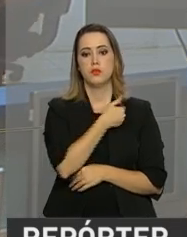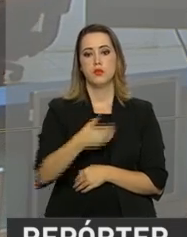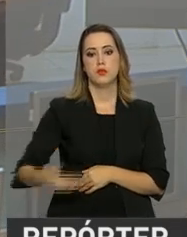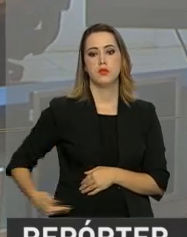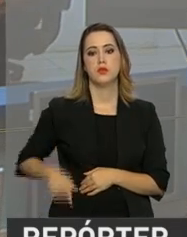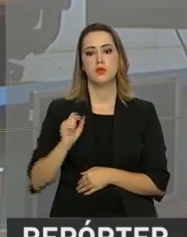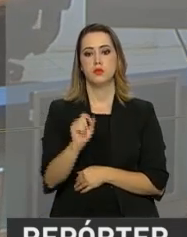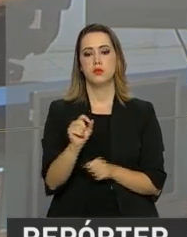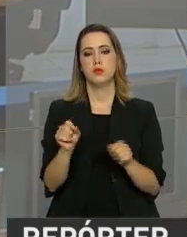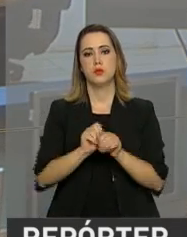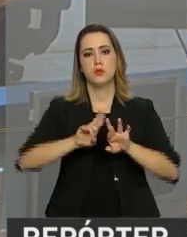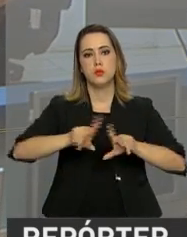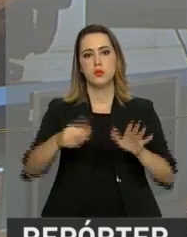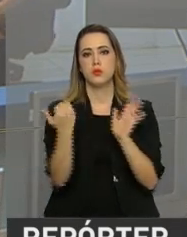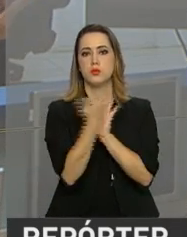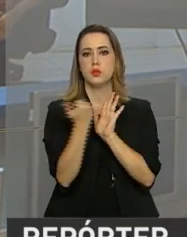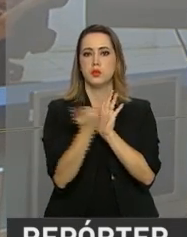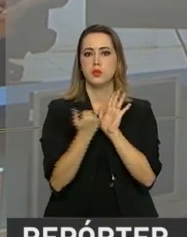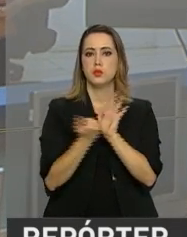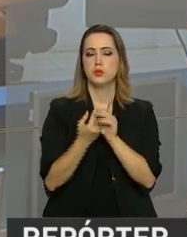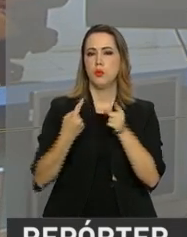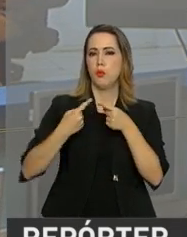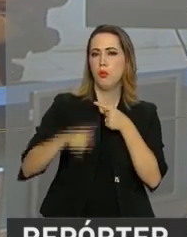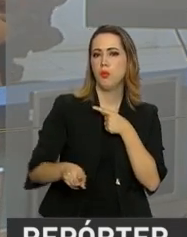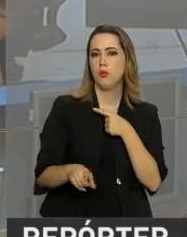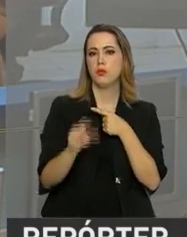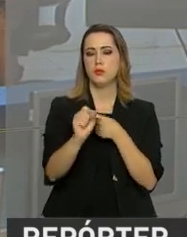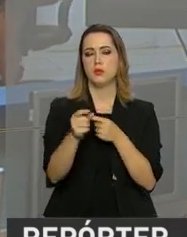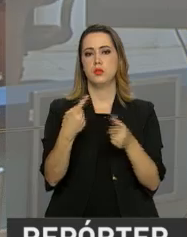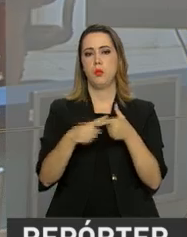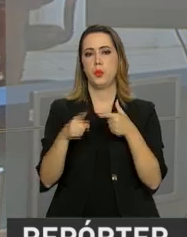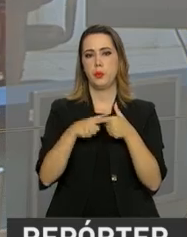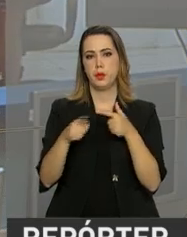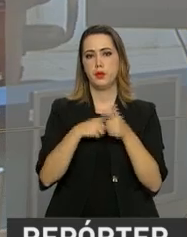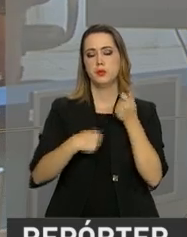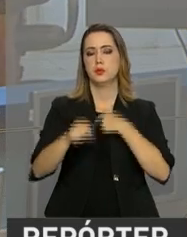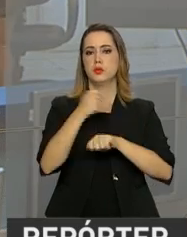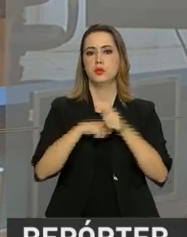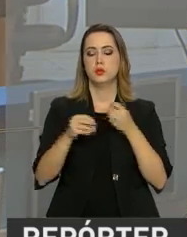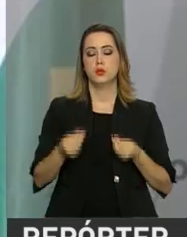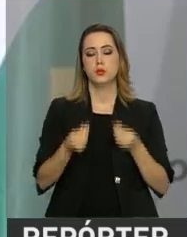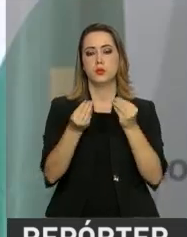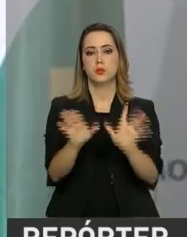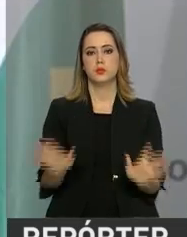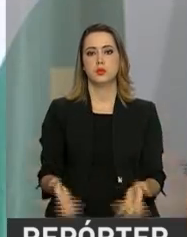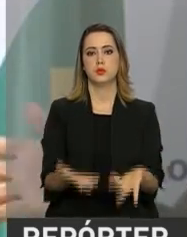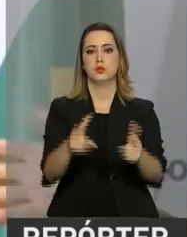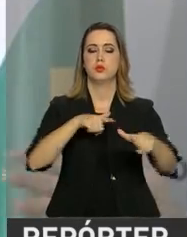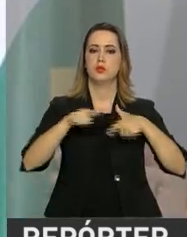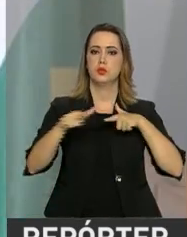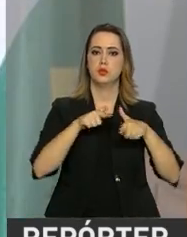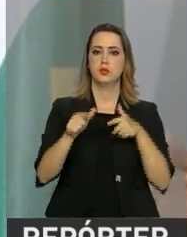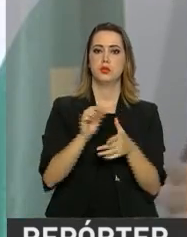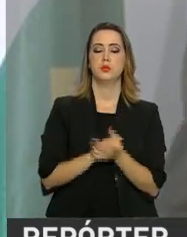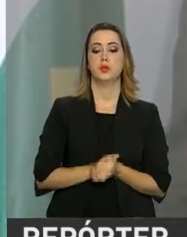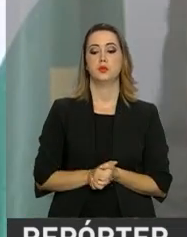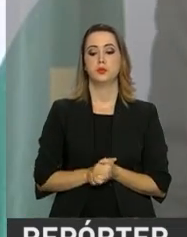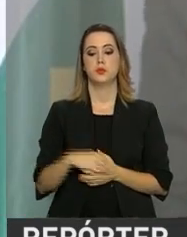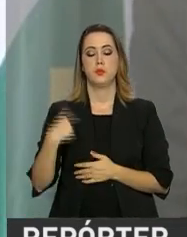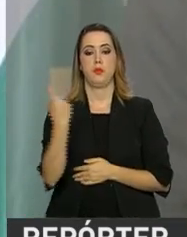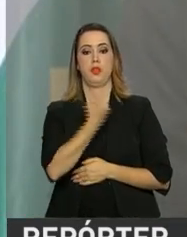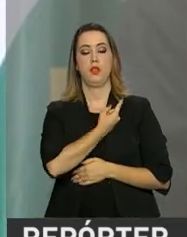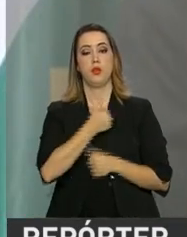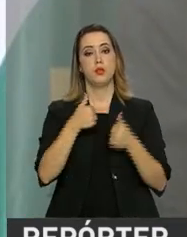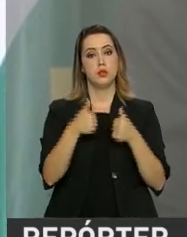adotado medidas para combater a crise econômica e gerar empregos nós estamos atravessando um